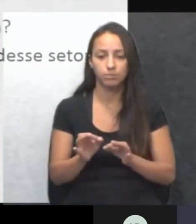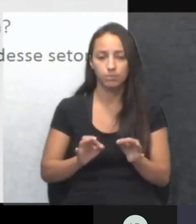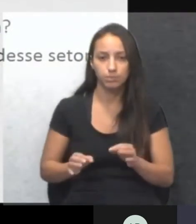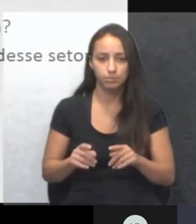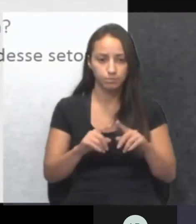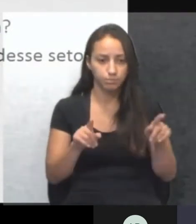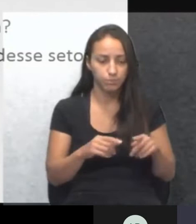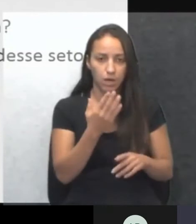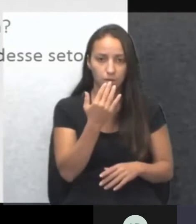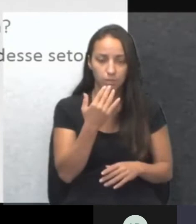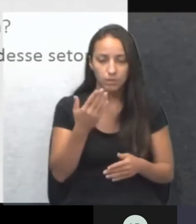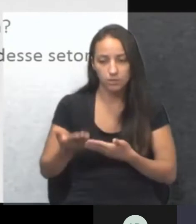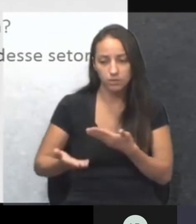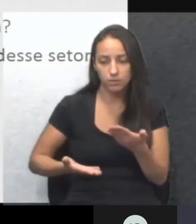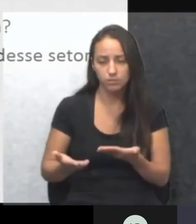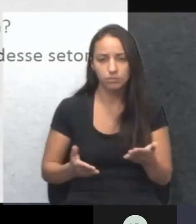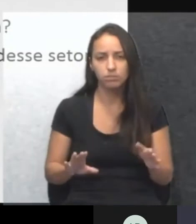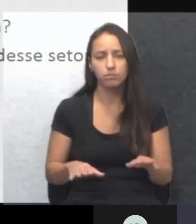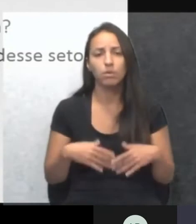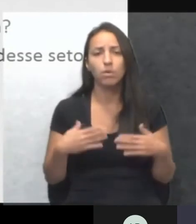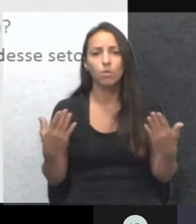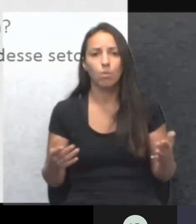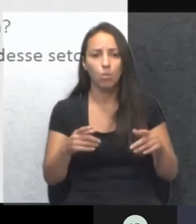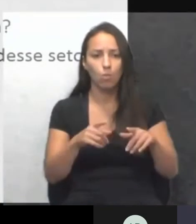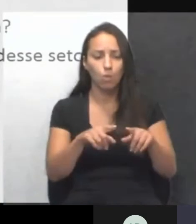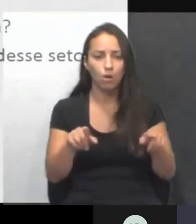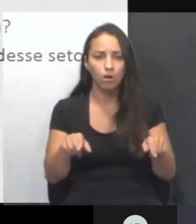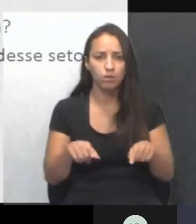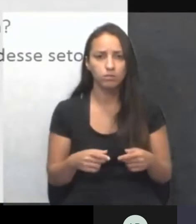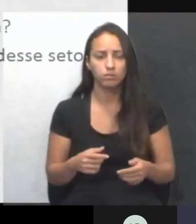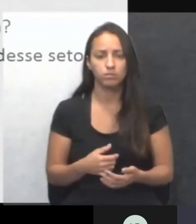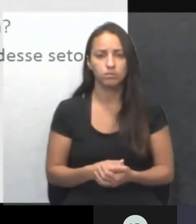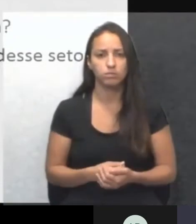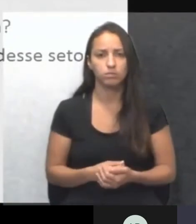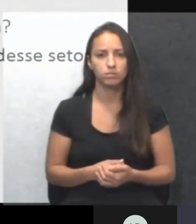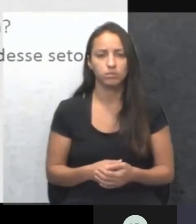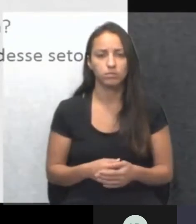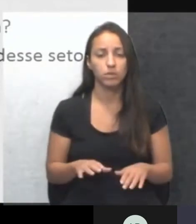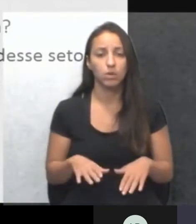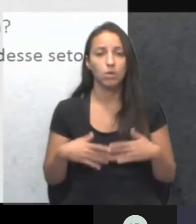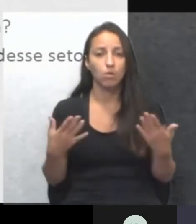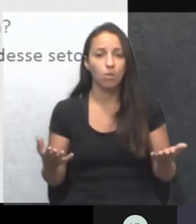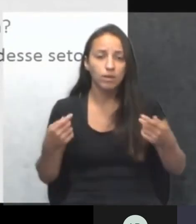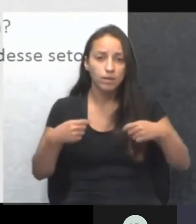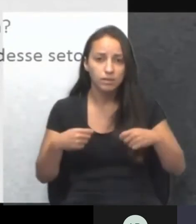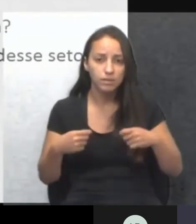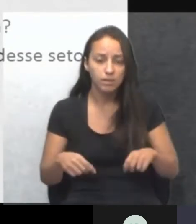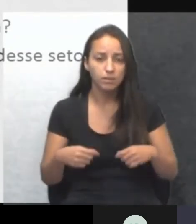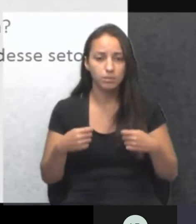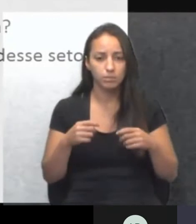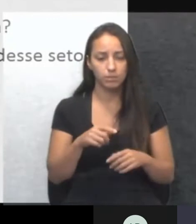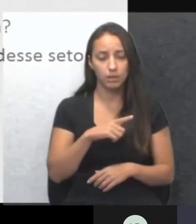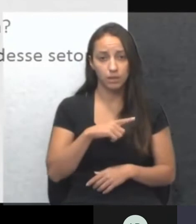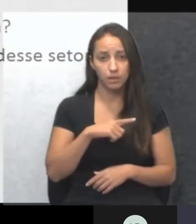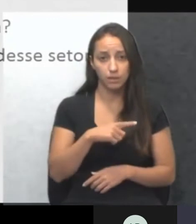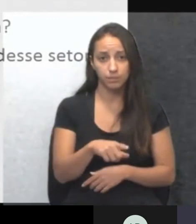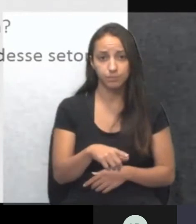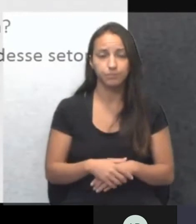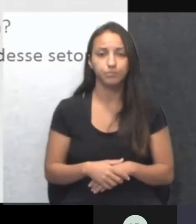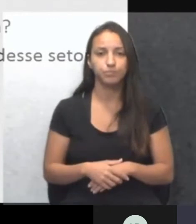alimentação e serviços. Quais são os ambientes que o compõem? Quais as necessidades e peculiaridades